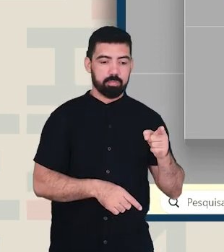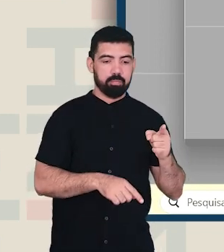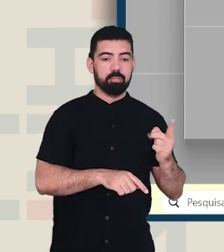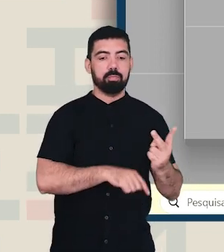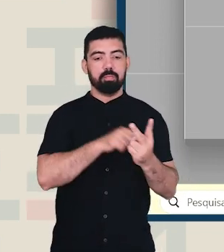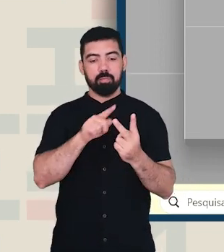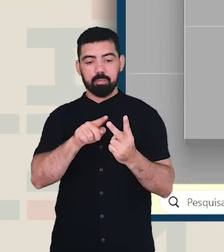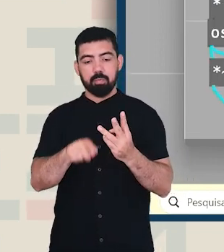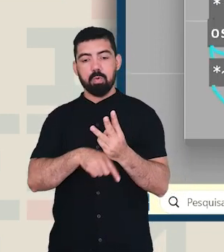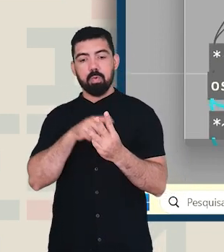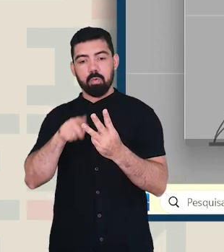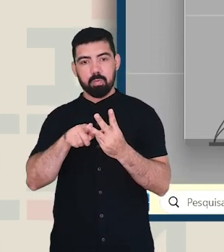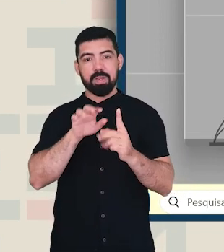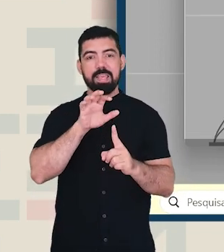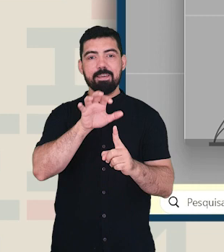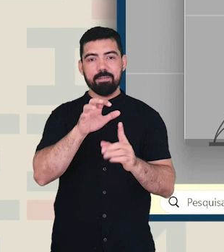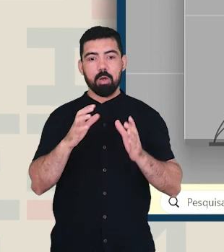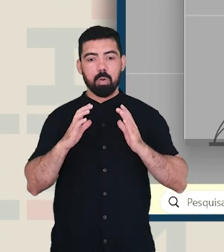dos comportamentos